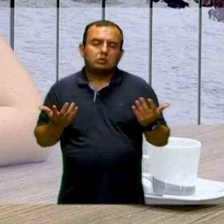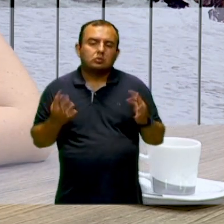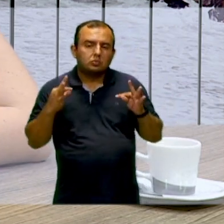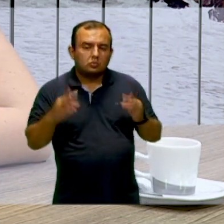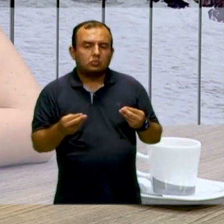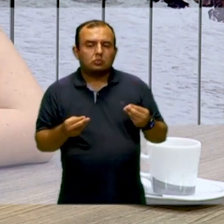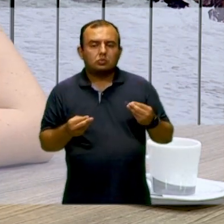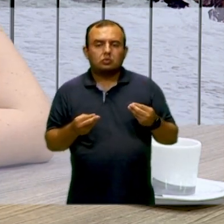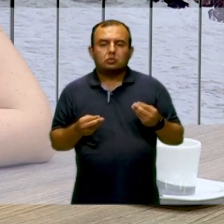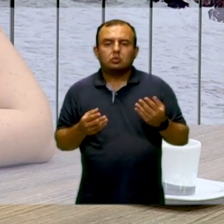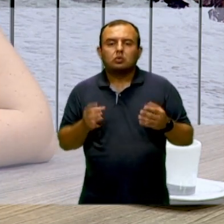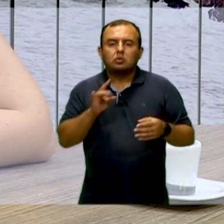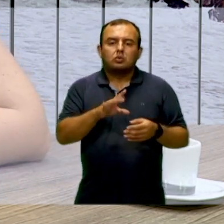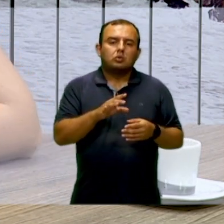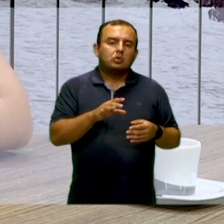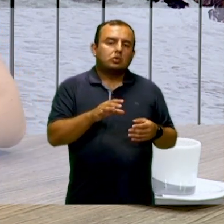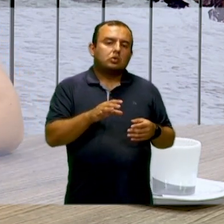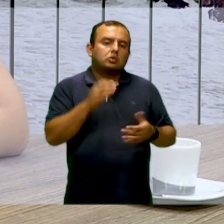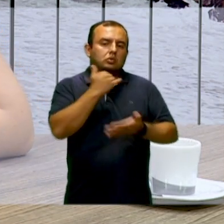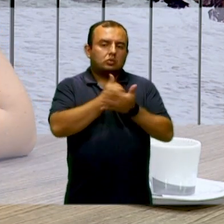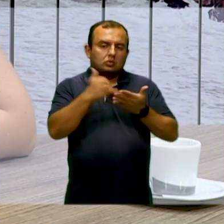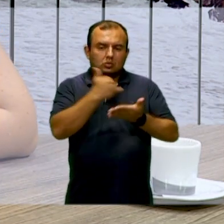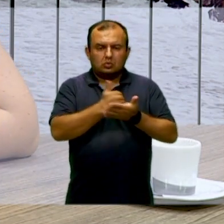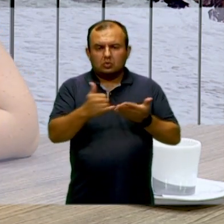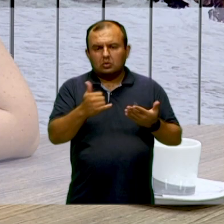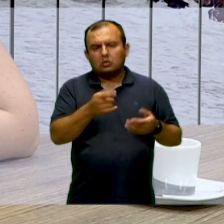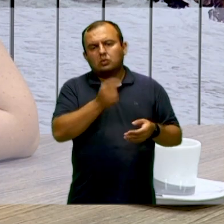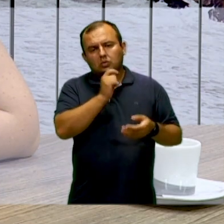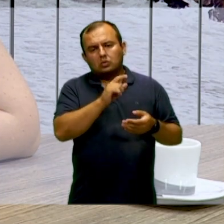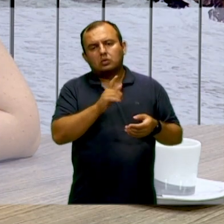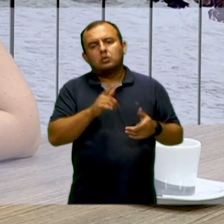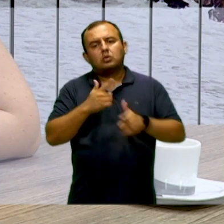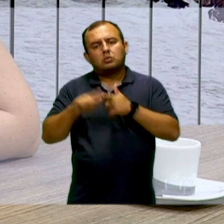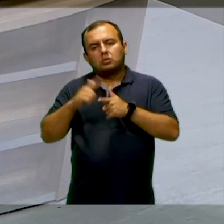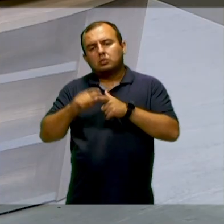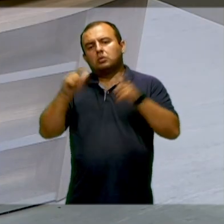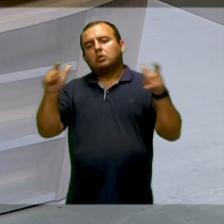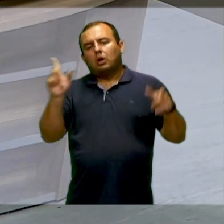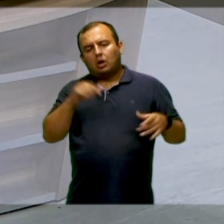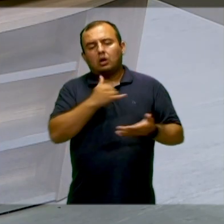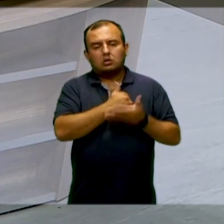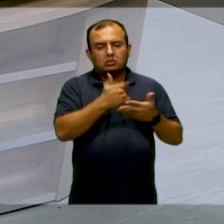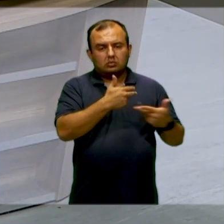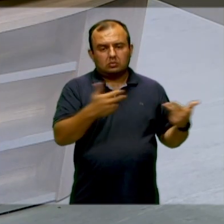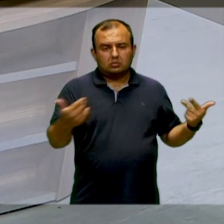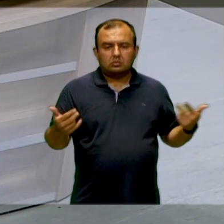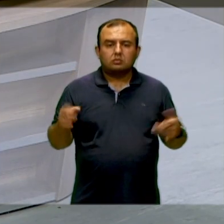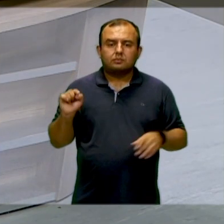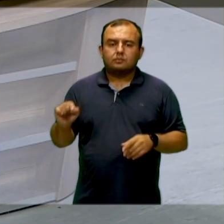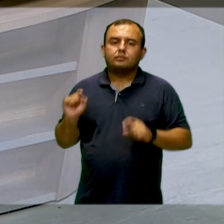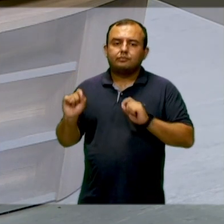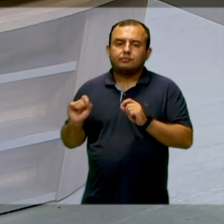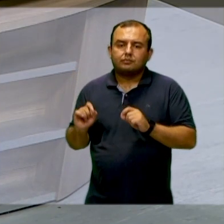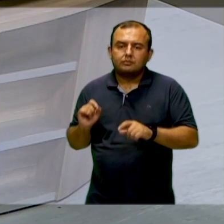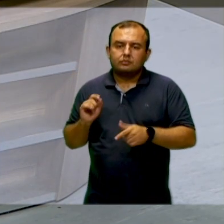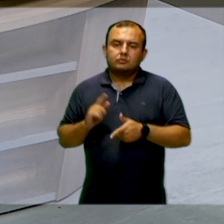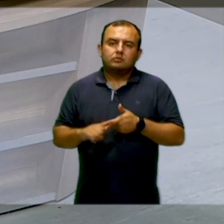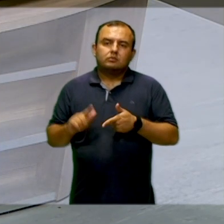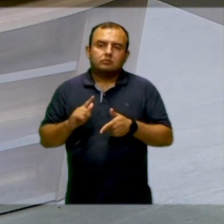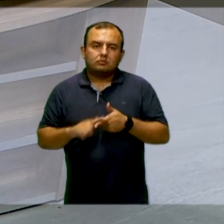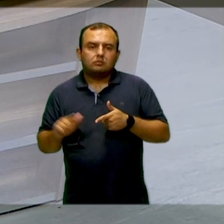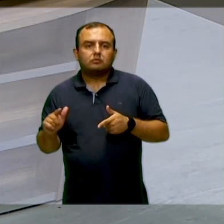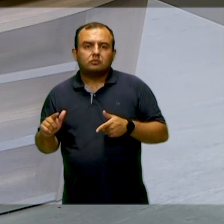forma, não conviver ali com a droga, porque esse é o maior problema da nossa cidade hoje. E assim, é uma questão